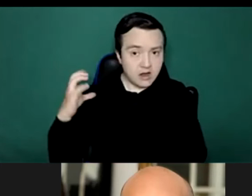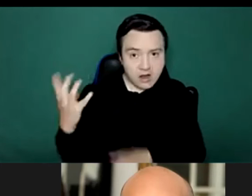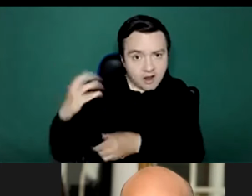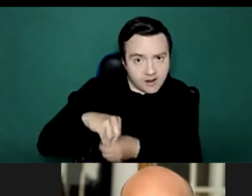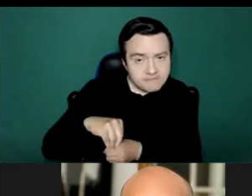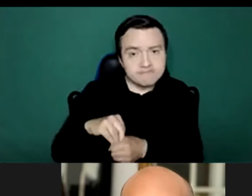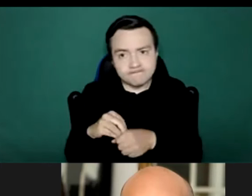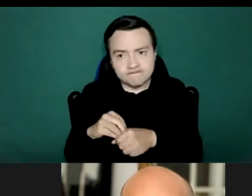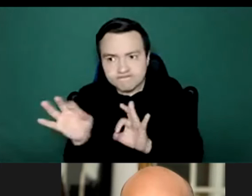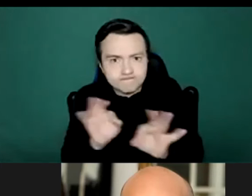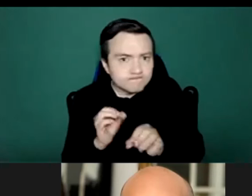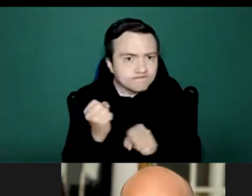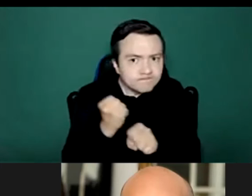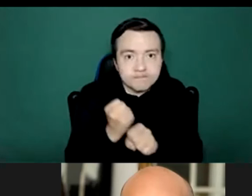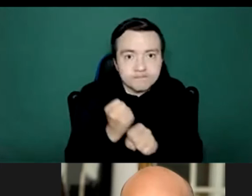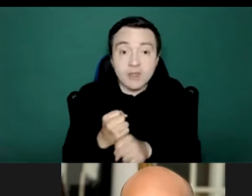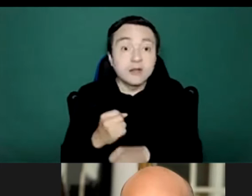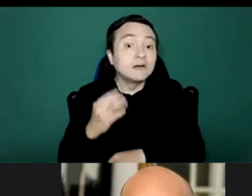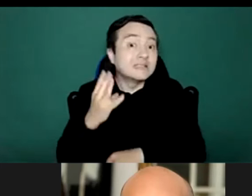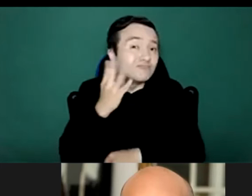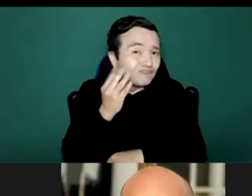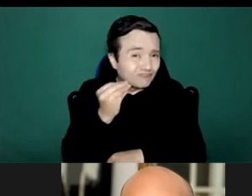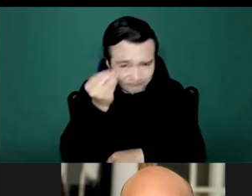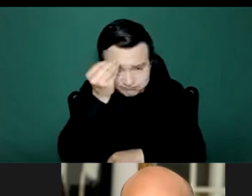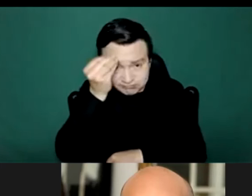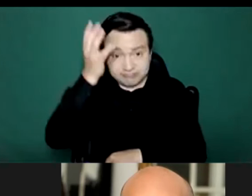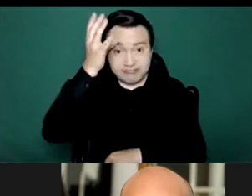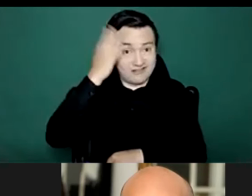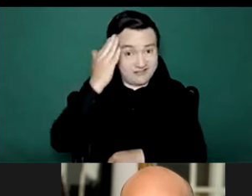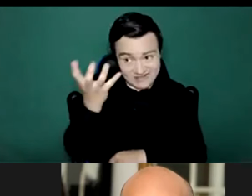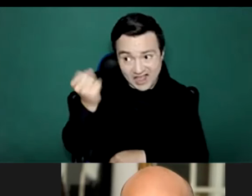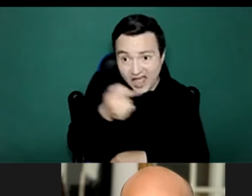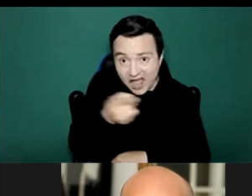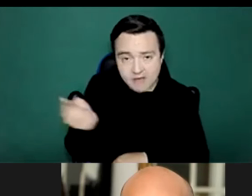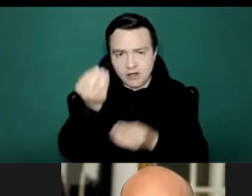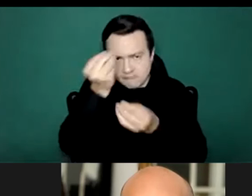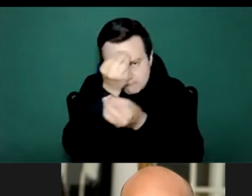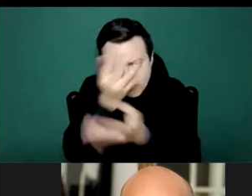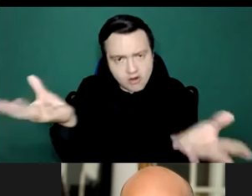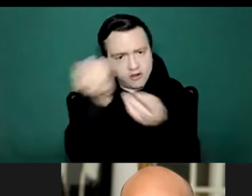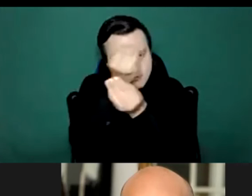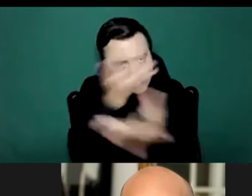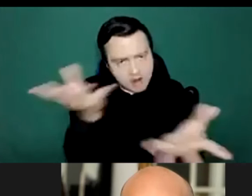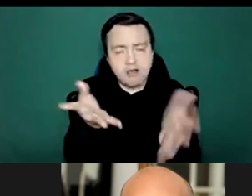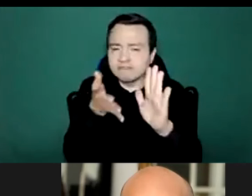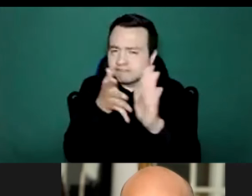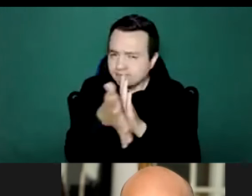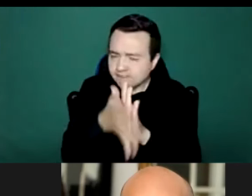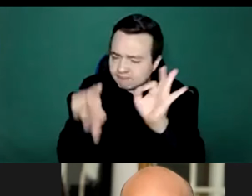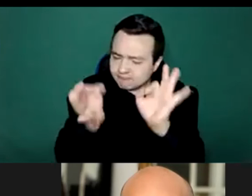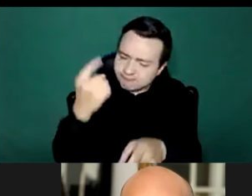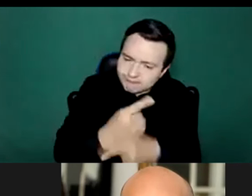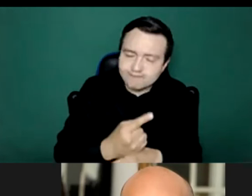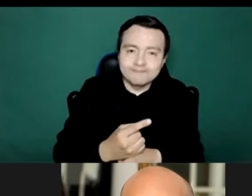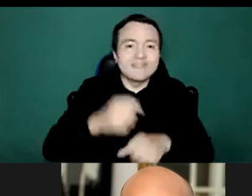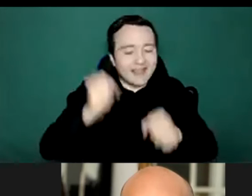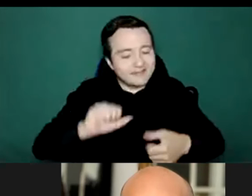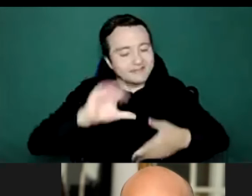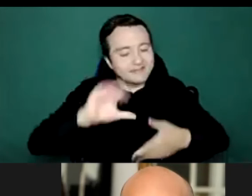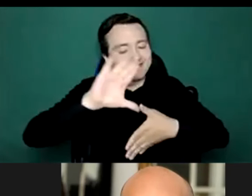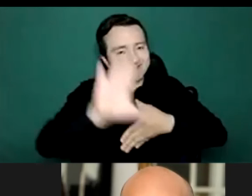fortalecer esse movimento que é muito importante para lograr efetivamente uma saúde universal na região. E